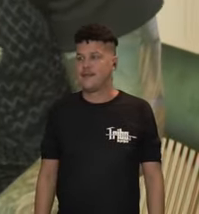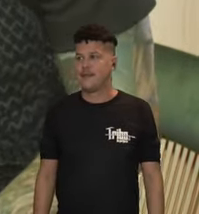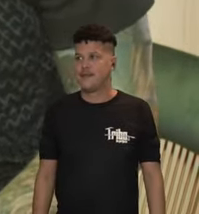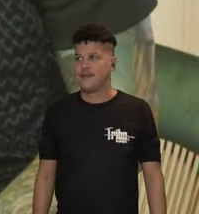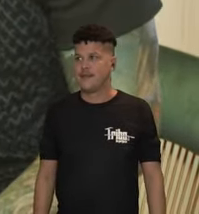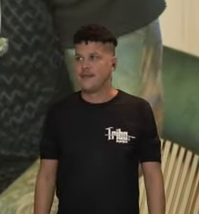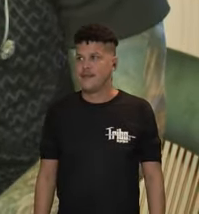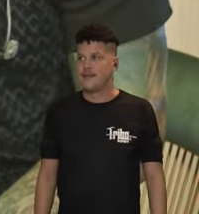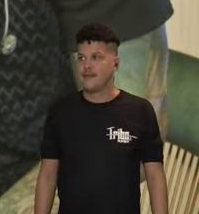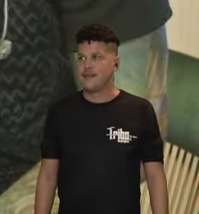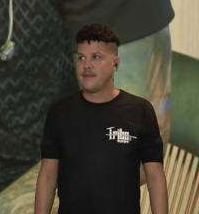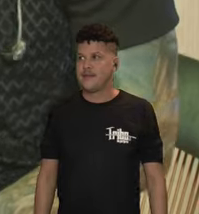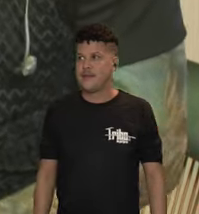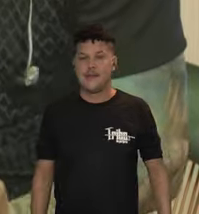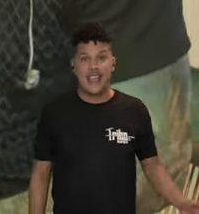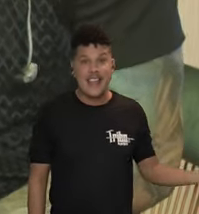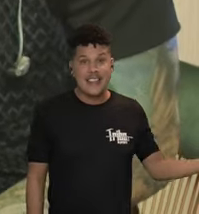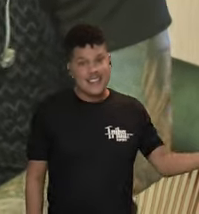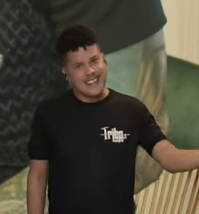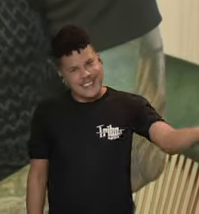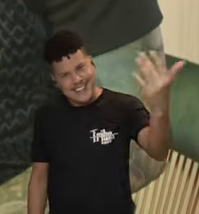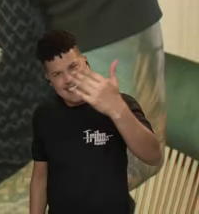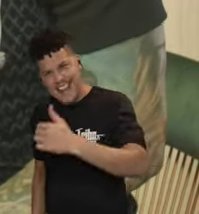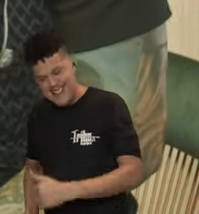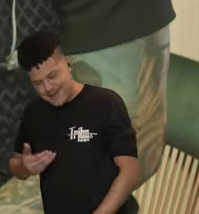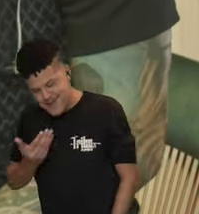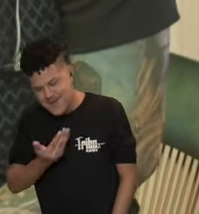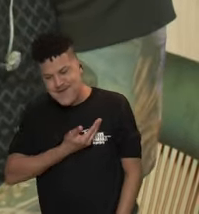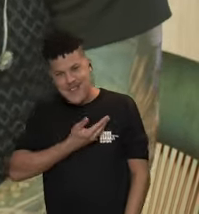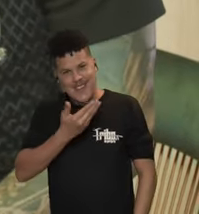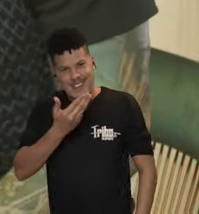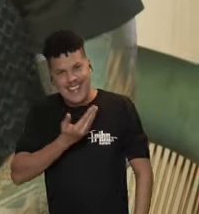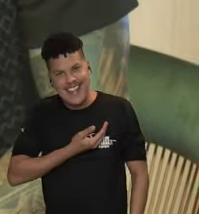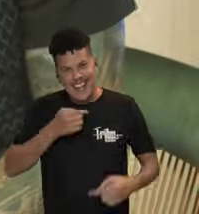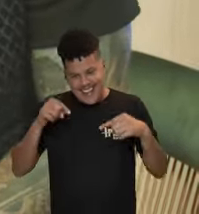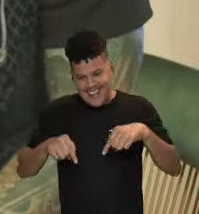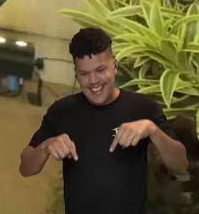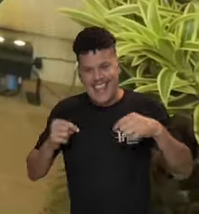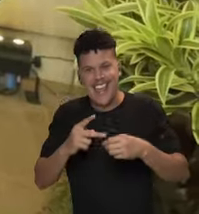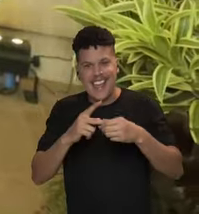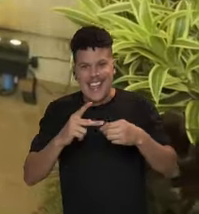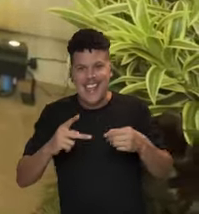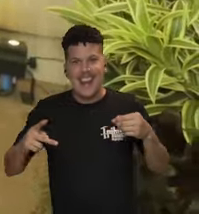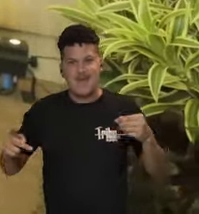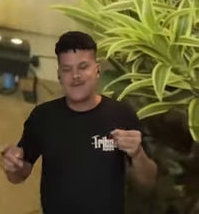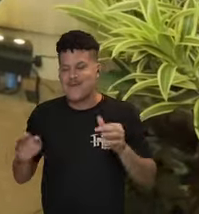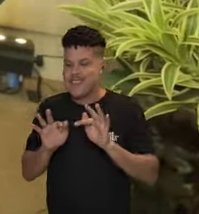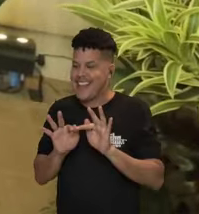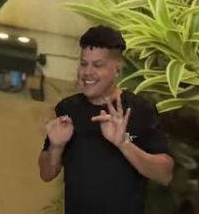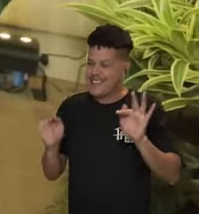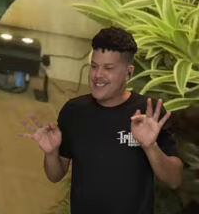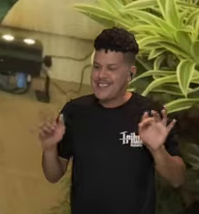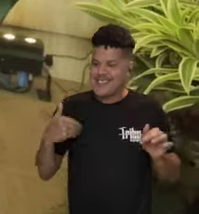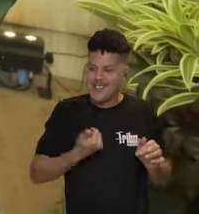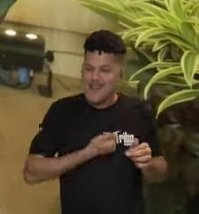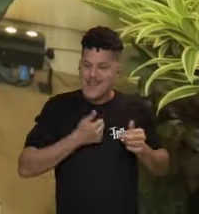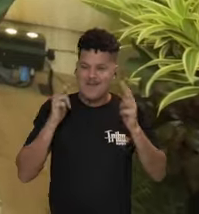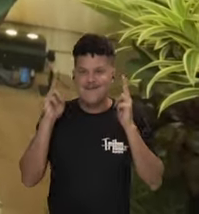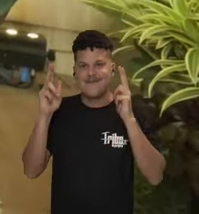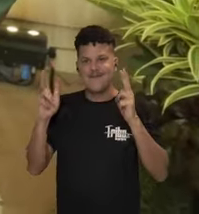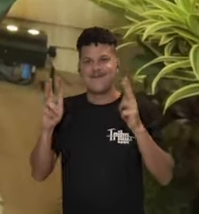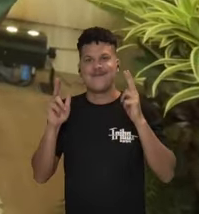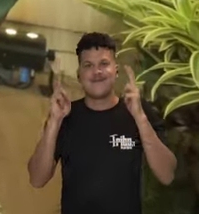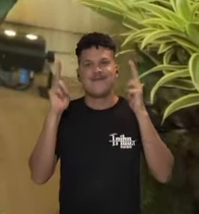Sim, ó. Chega aí, Joe, que a quebrada tá de boa por enquanto. Mas na humildade é nós que